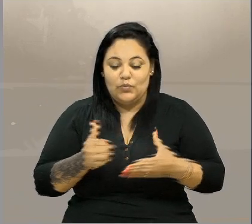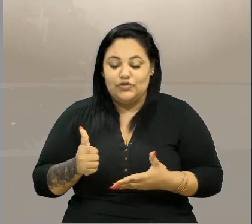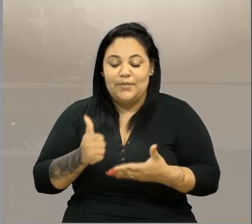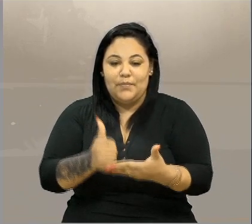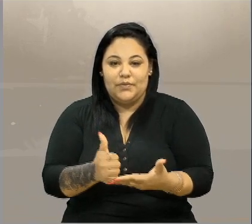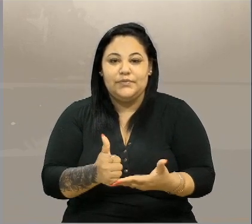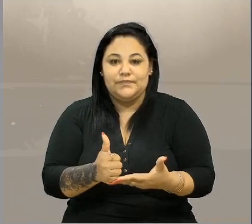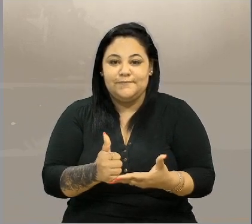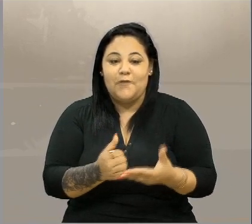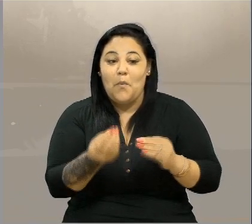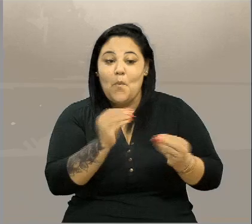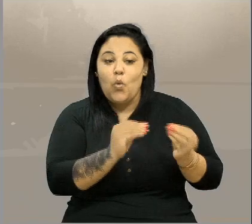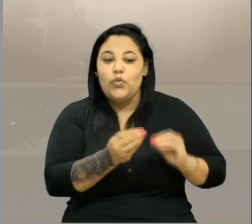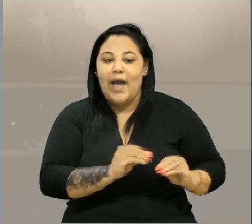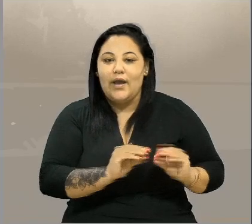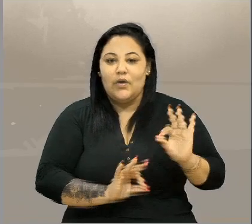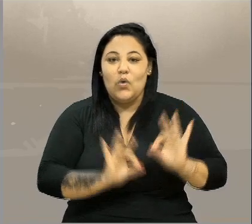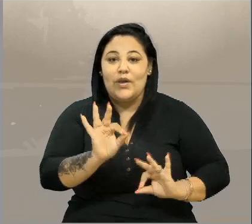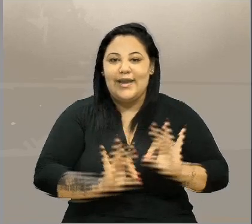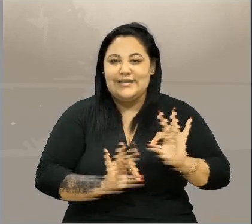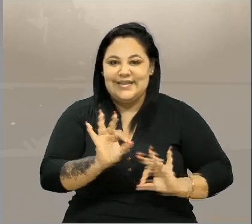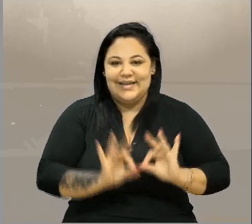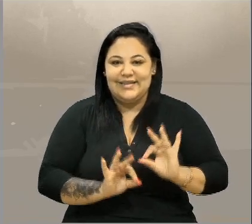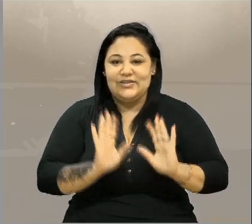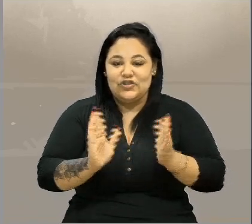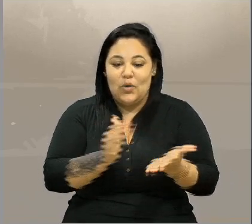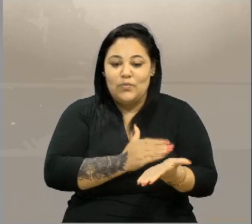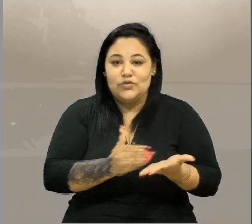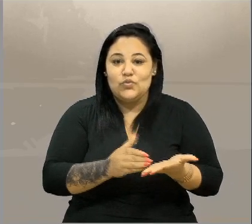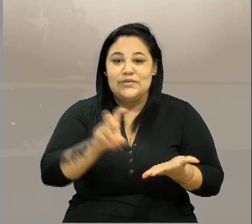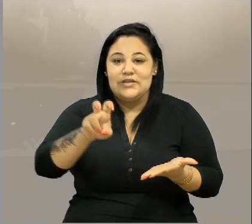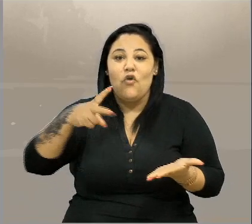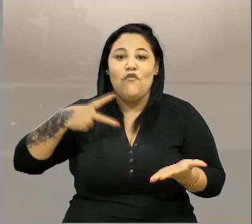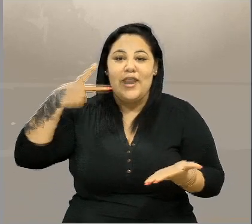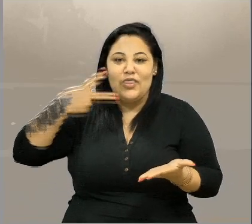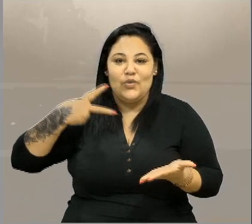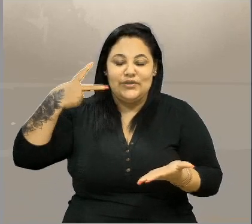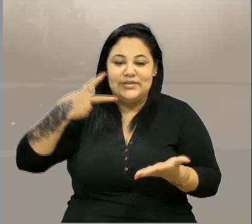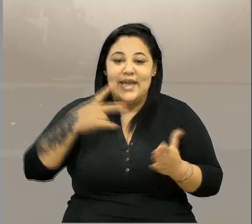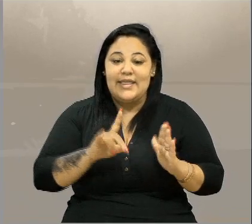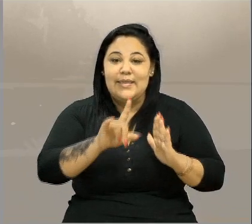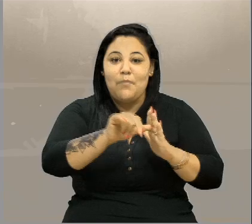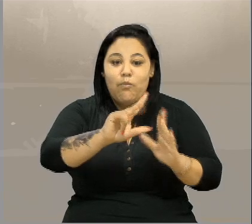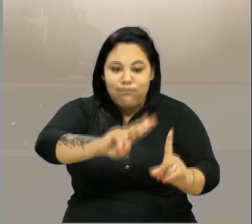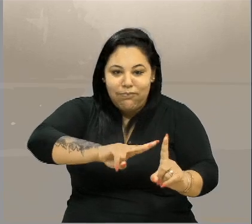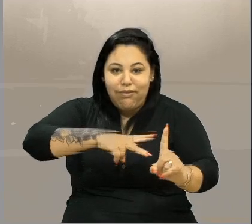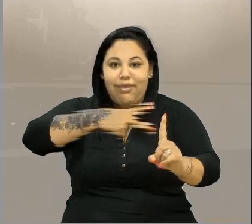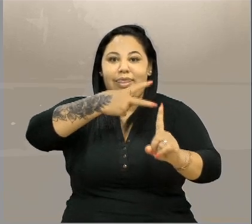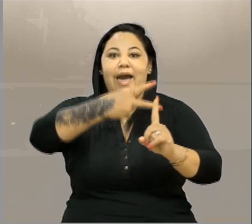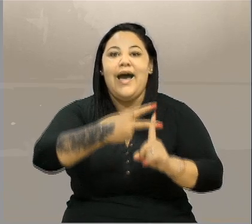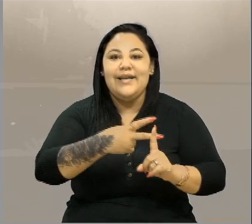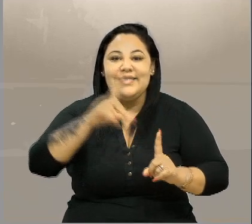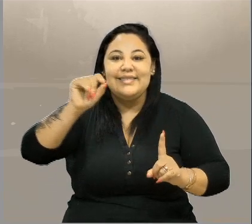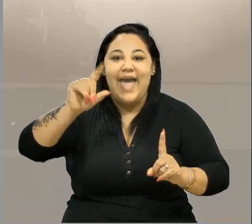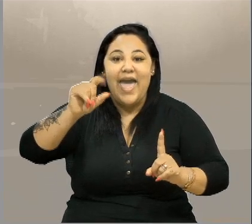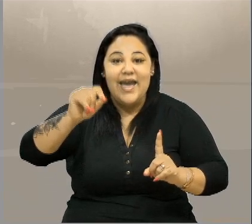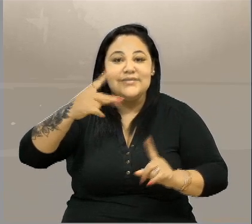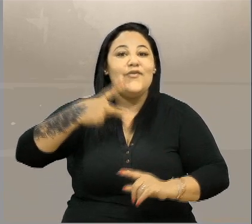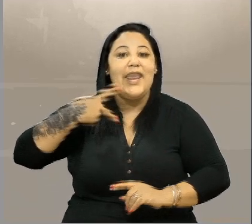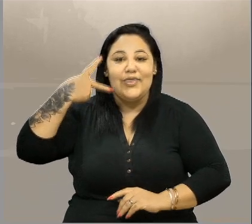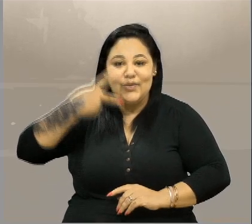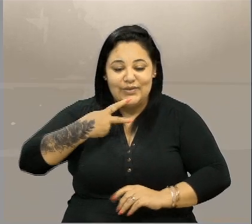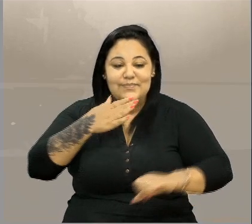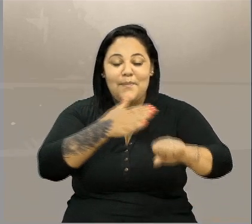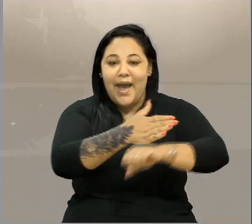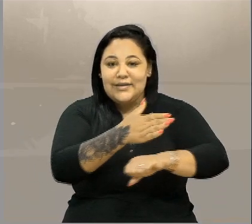foi montada, né, e ela iniciou com 5 vereadores, após ela dobrou de tamanho, né, nós temos 10 vereadores